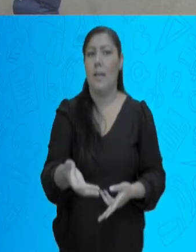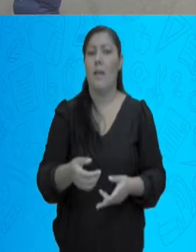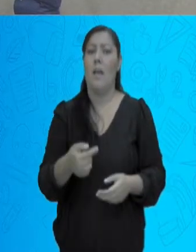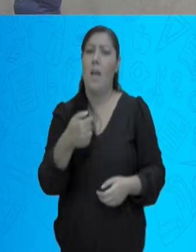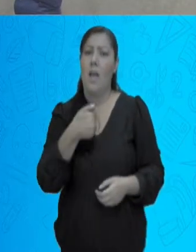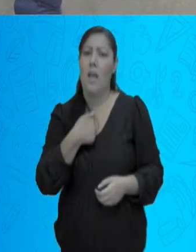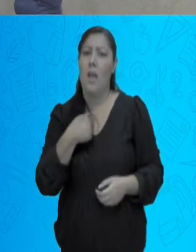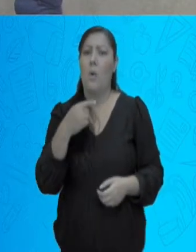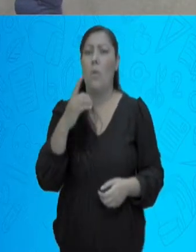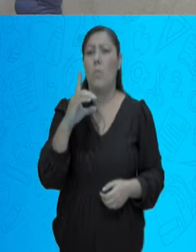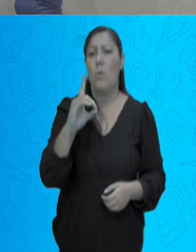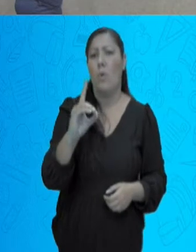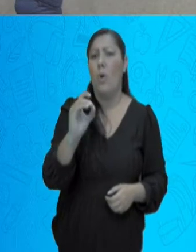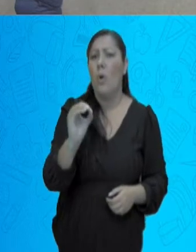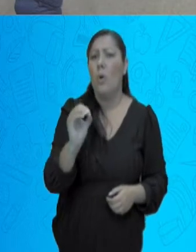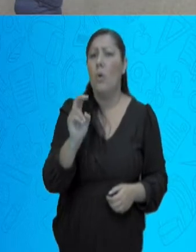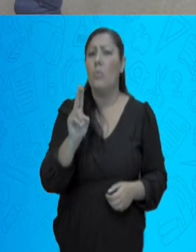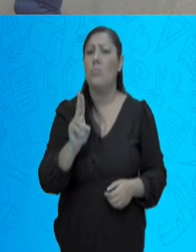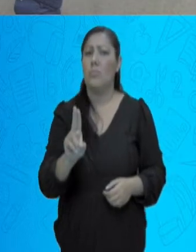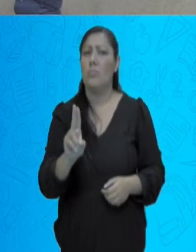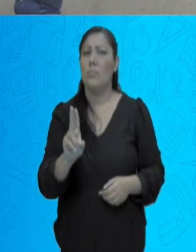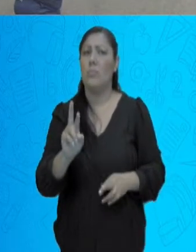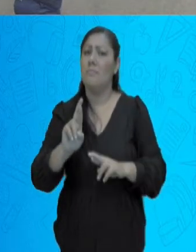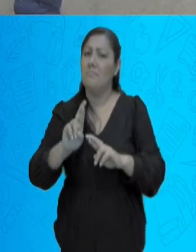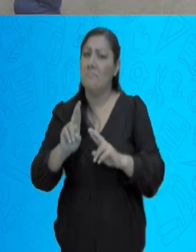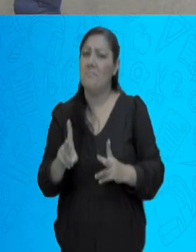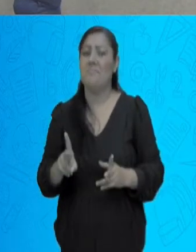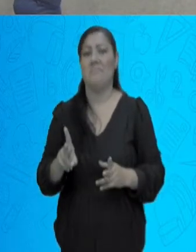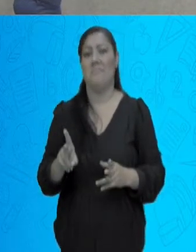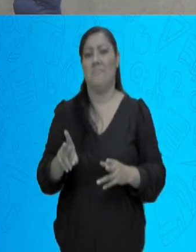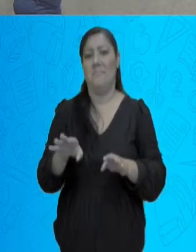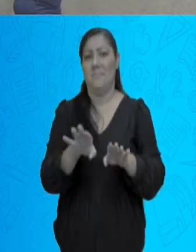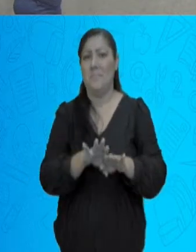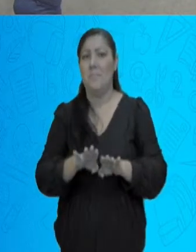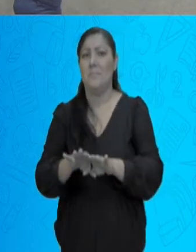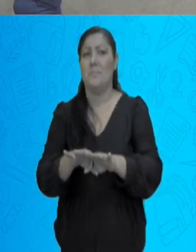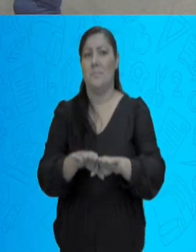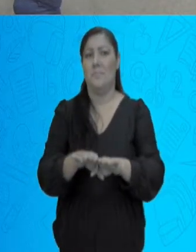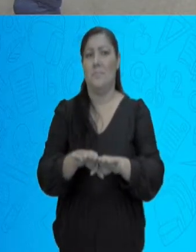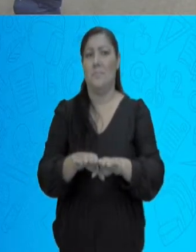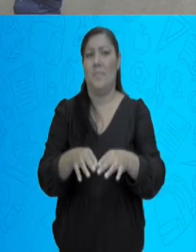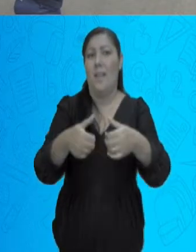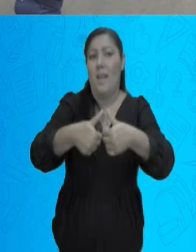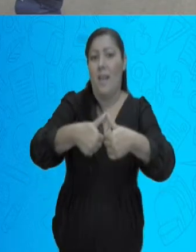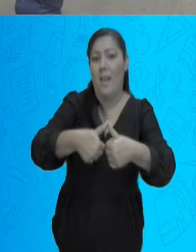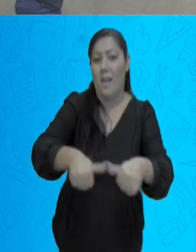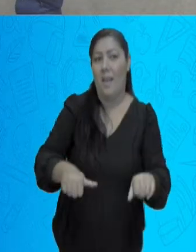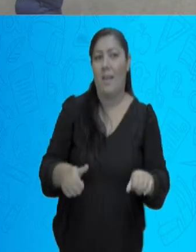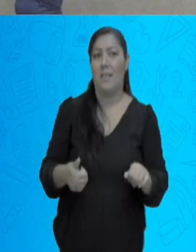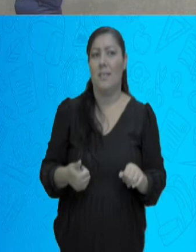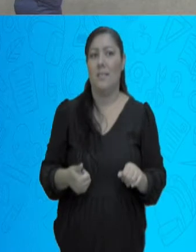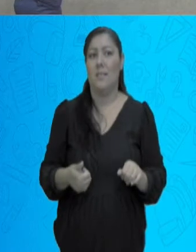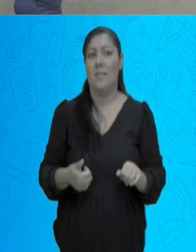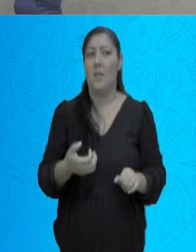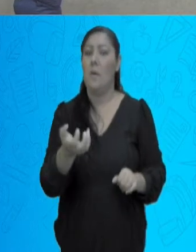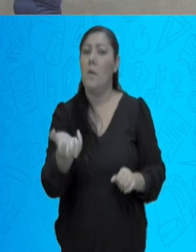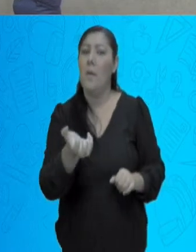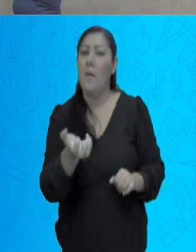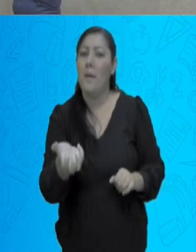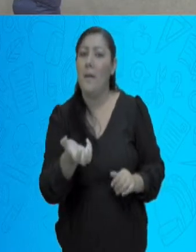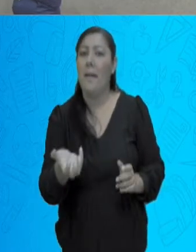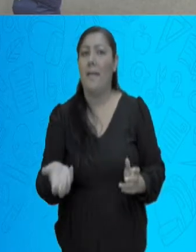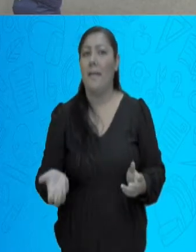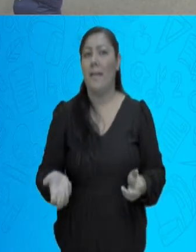de regular. Eu estou também, ó, ele quer. Tá vendo que houve um